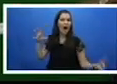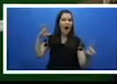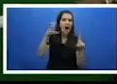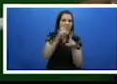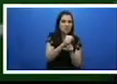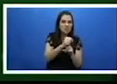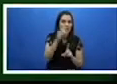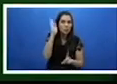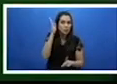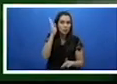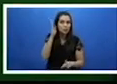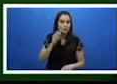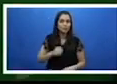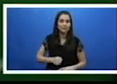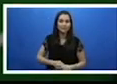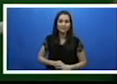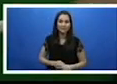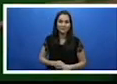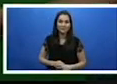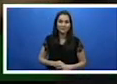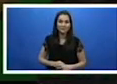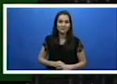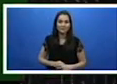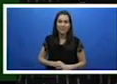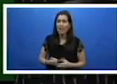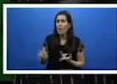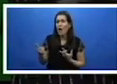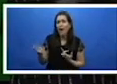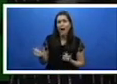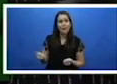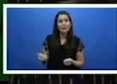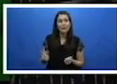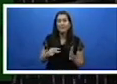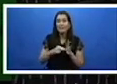Abocanhou o burro. Significa que ele